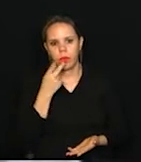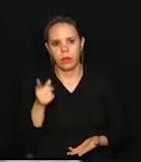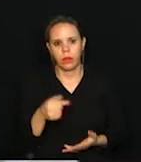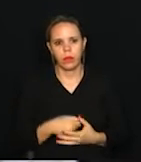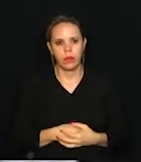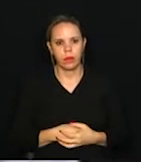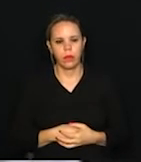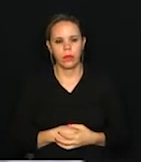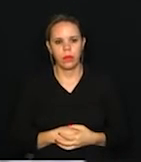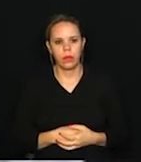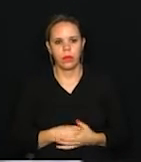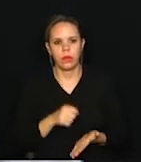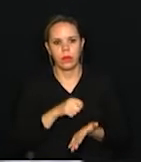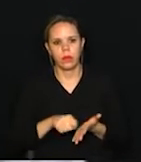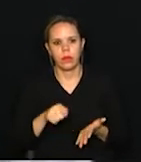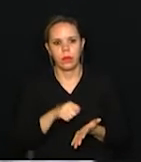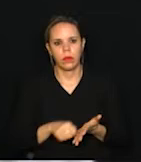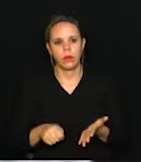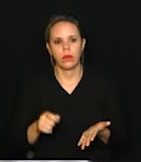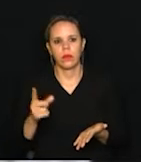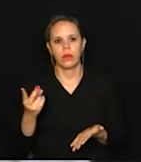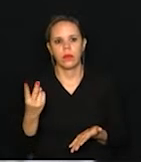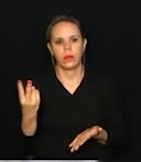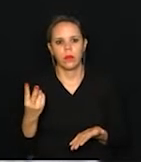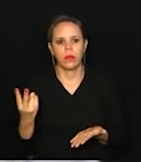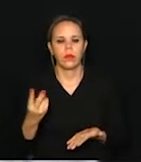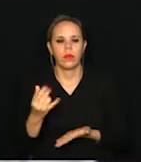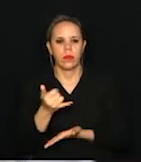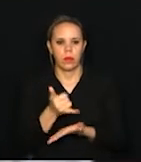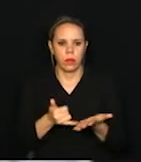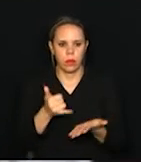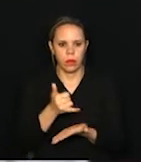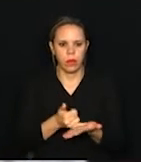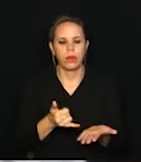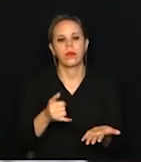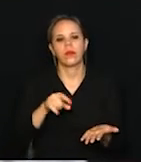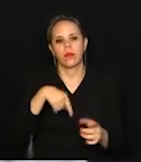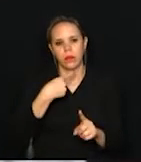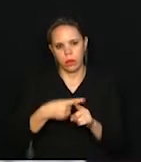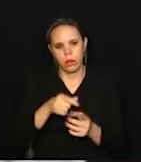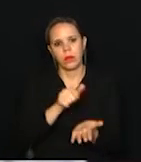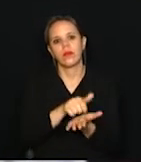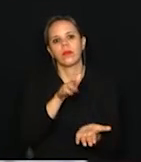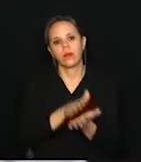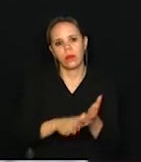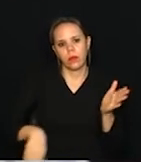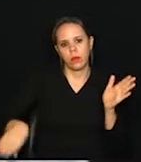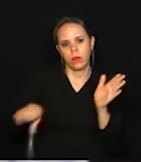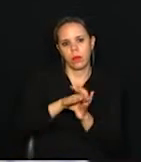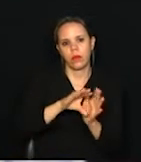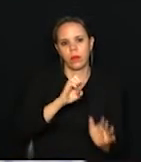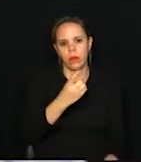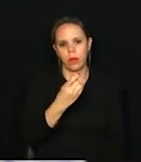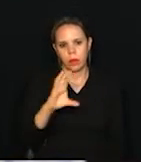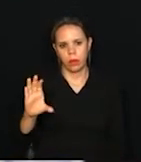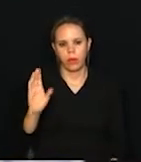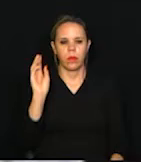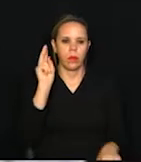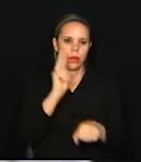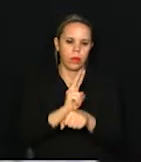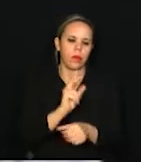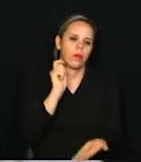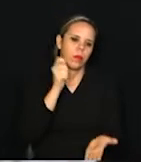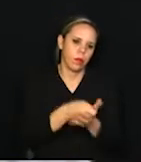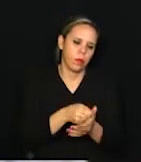mas eu só notei que as taxas, além das multas que vêm para a INDEC, para cobrir o orçamento